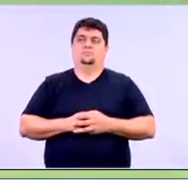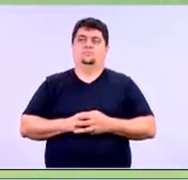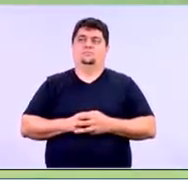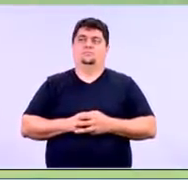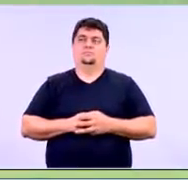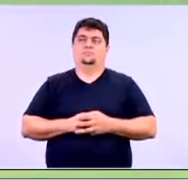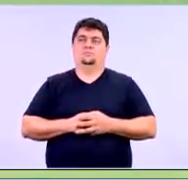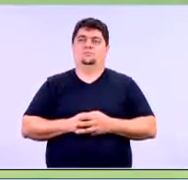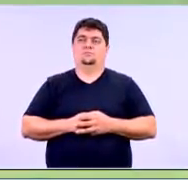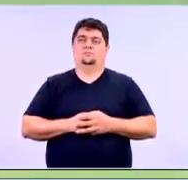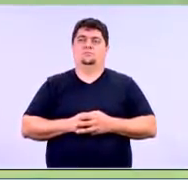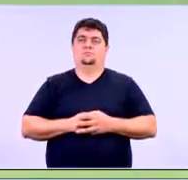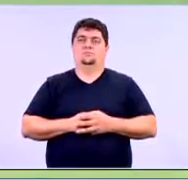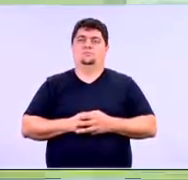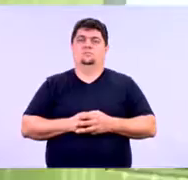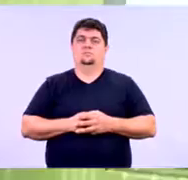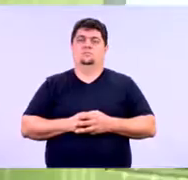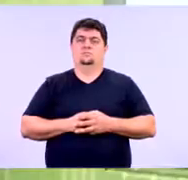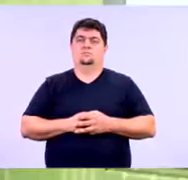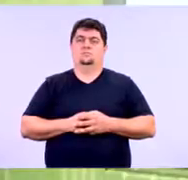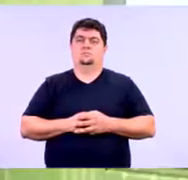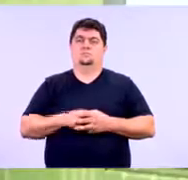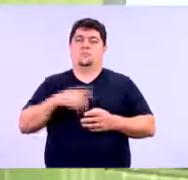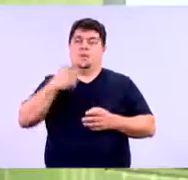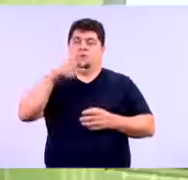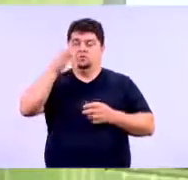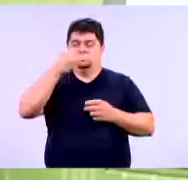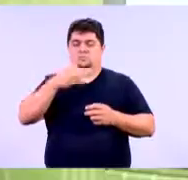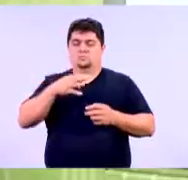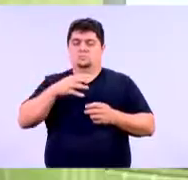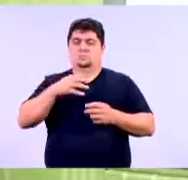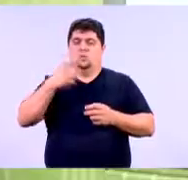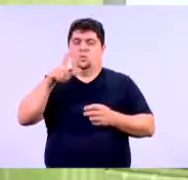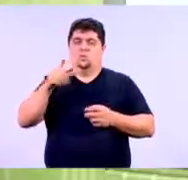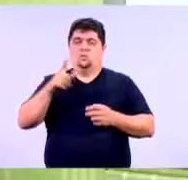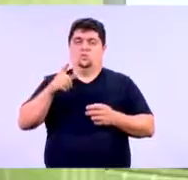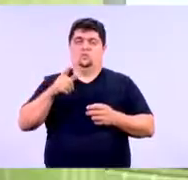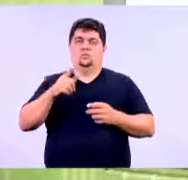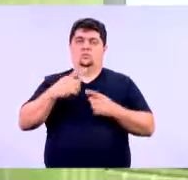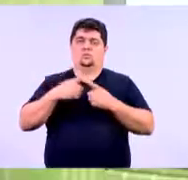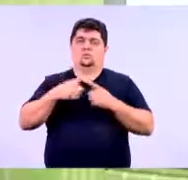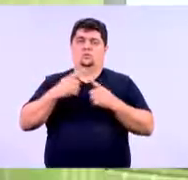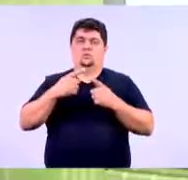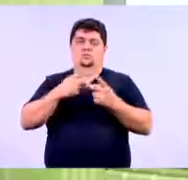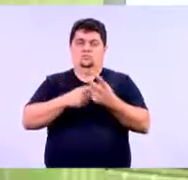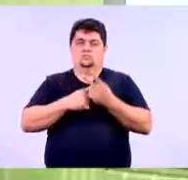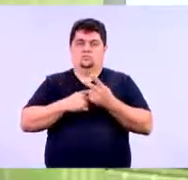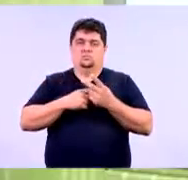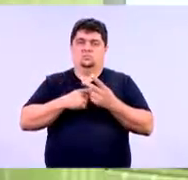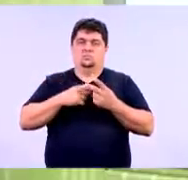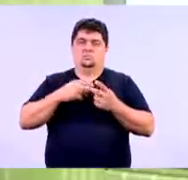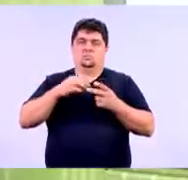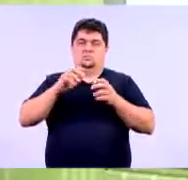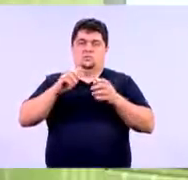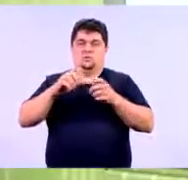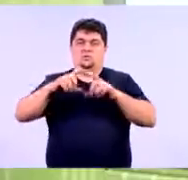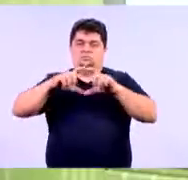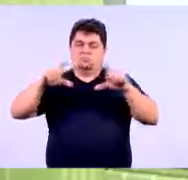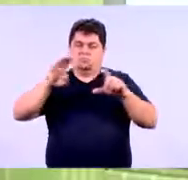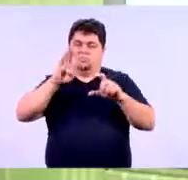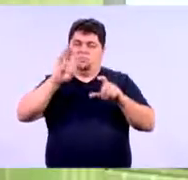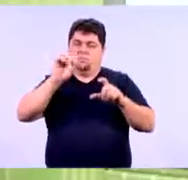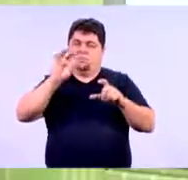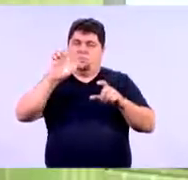um adendo na questão do empréstimo compulsório. O carnê ou o boleto, ele vem vinculado